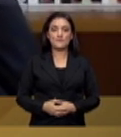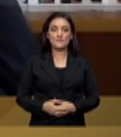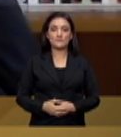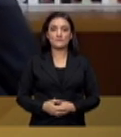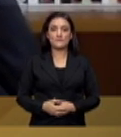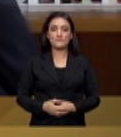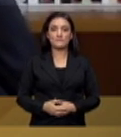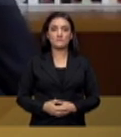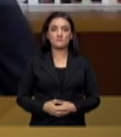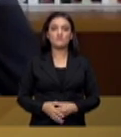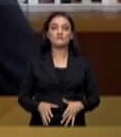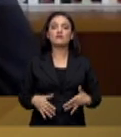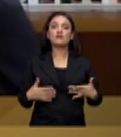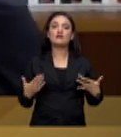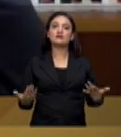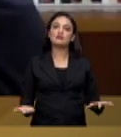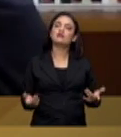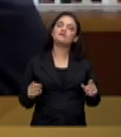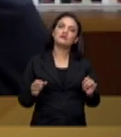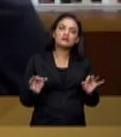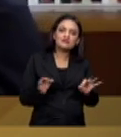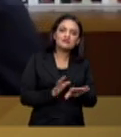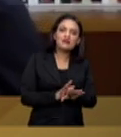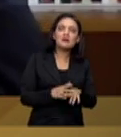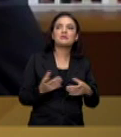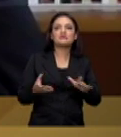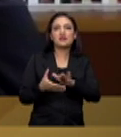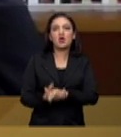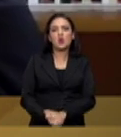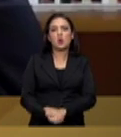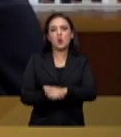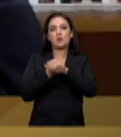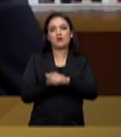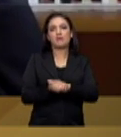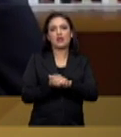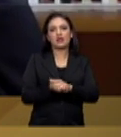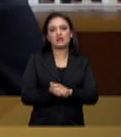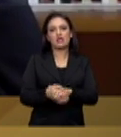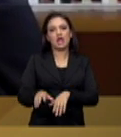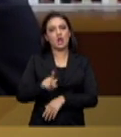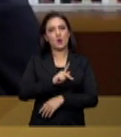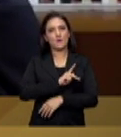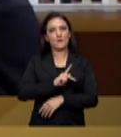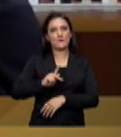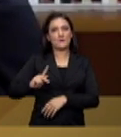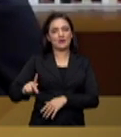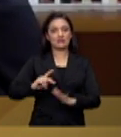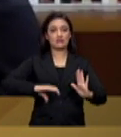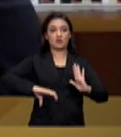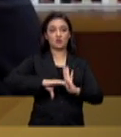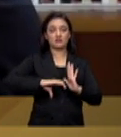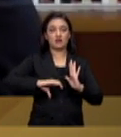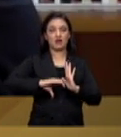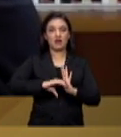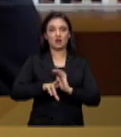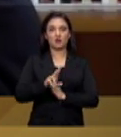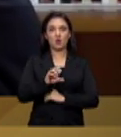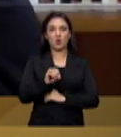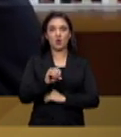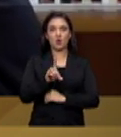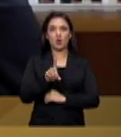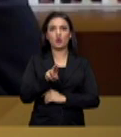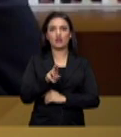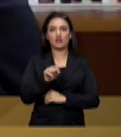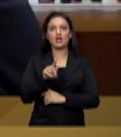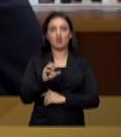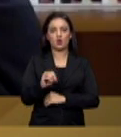fidalguia, assim penso, de cumprimentar o presidente do Senado Federal, o senador Rodrigo Pacheco, que